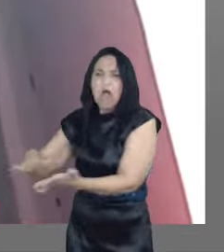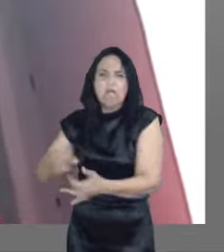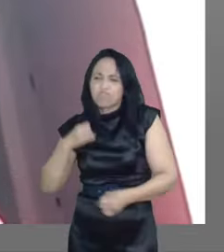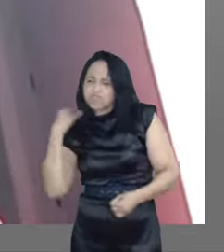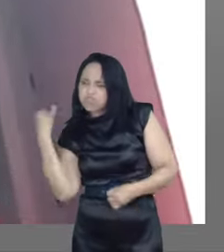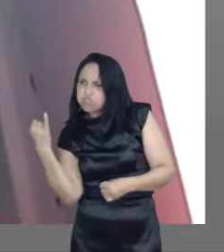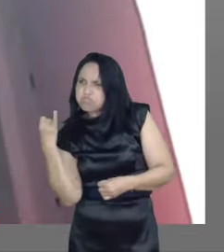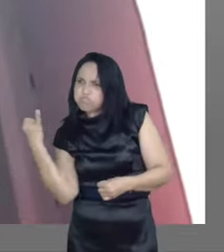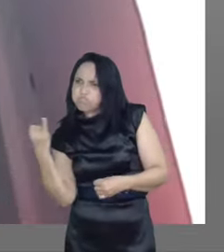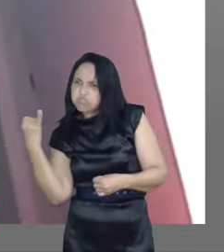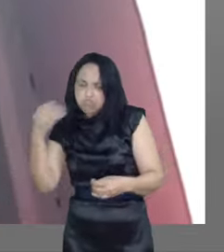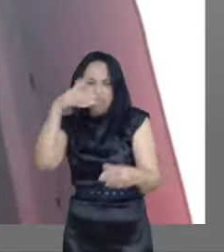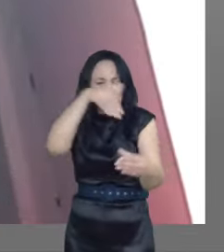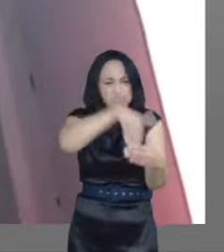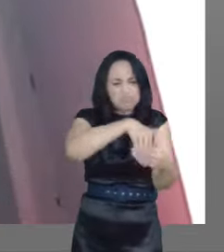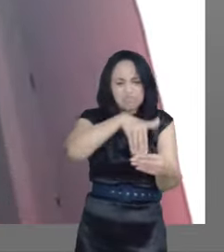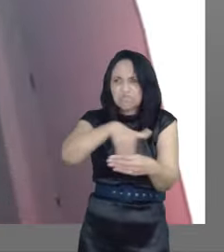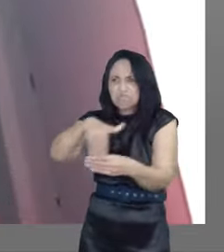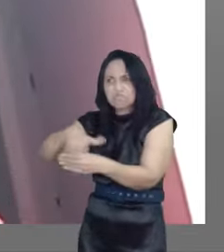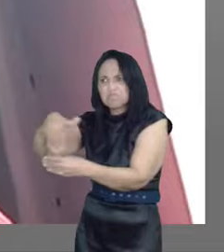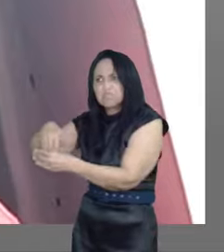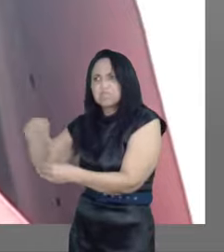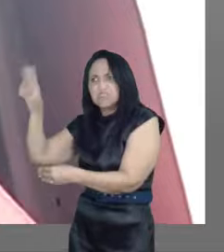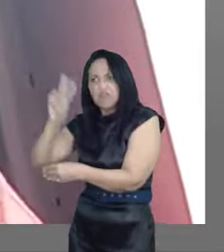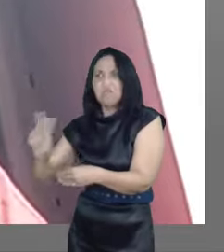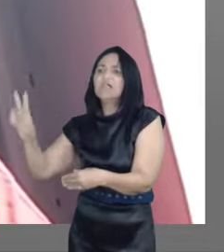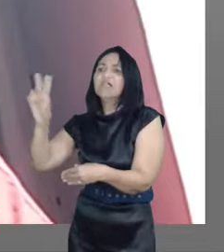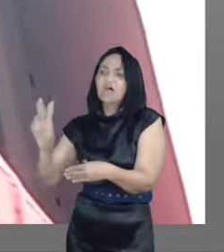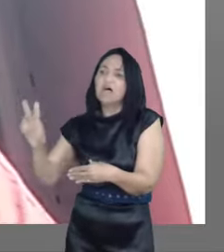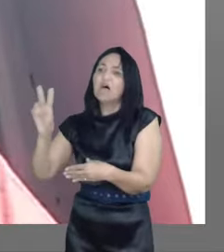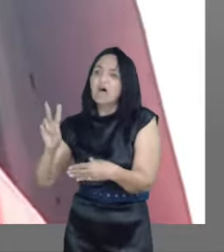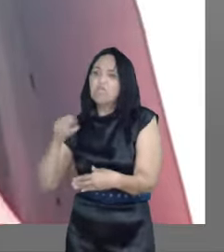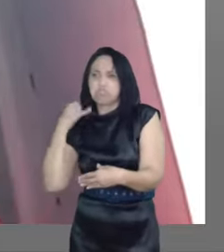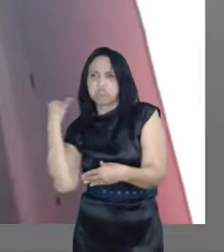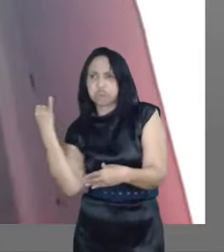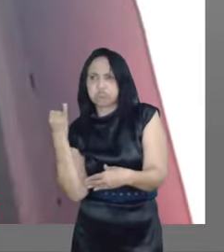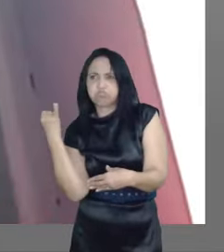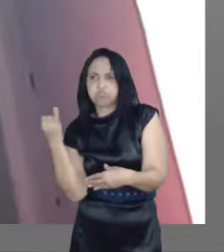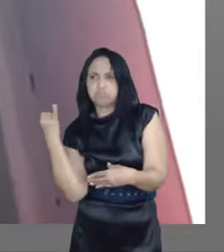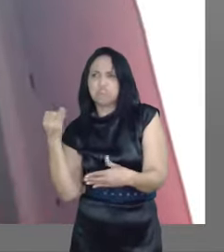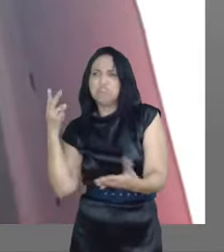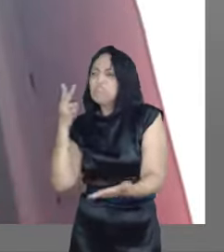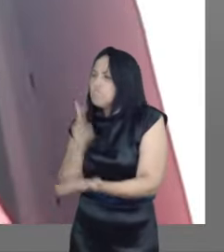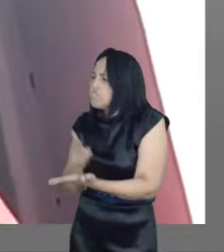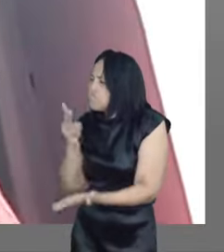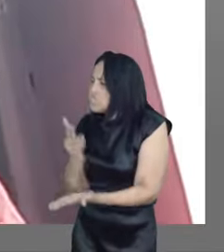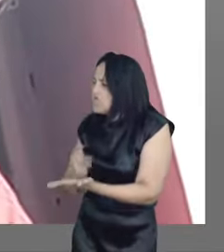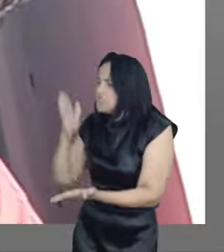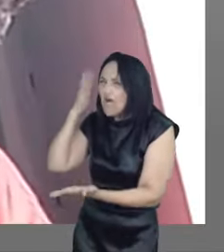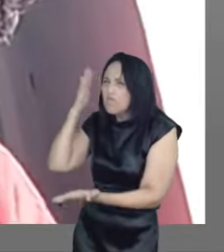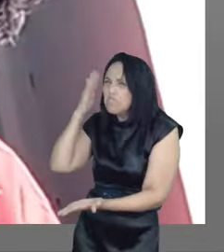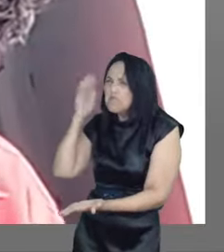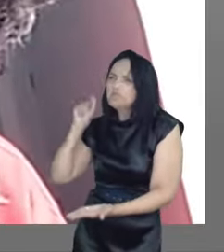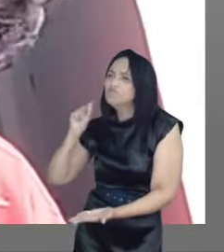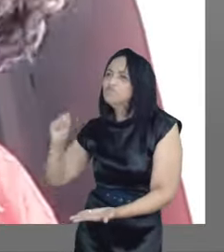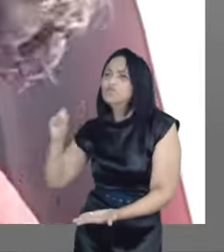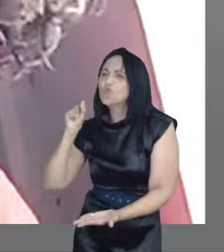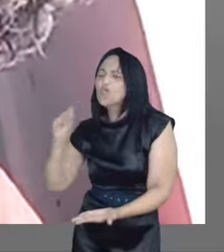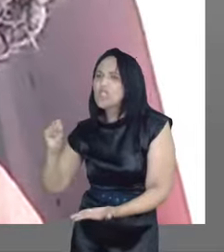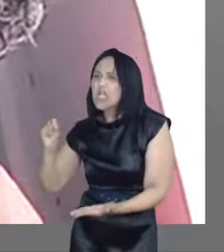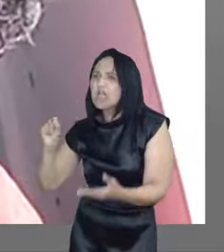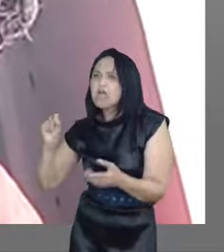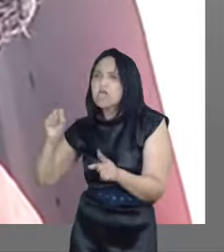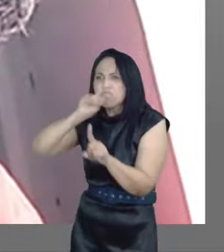importante a eleição de vereadores e vereadoras. E é importante, mesmo sabendo que nós estamos numa sociedade